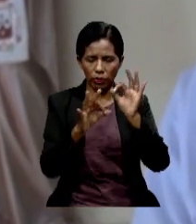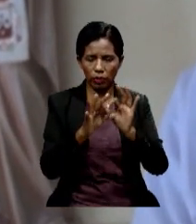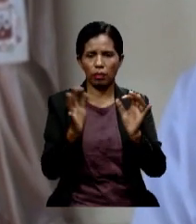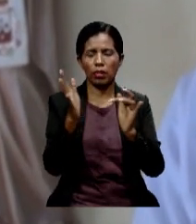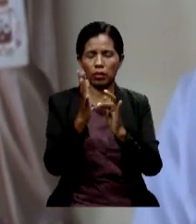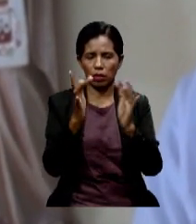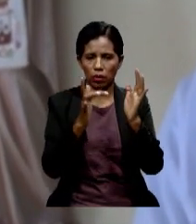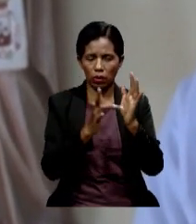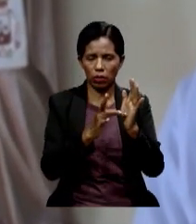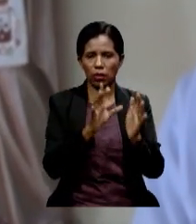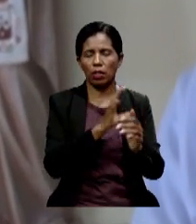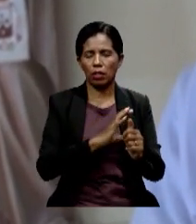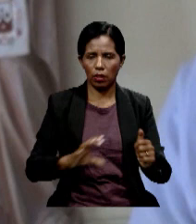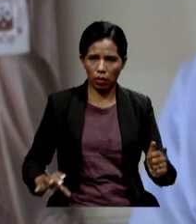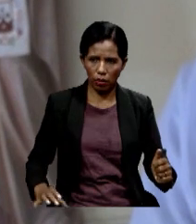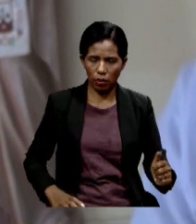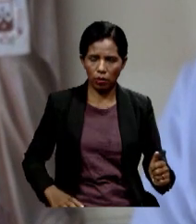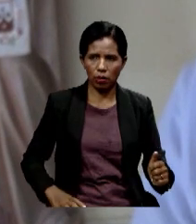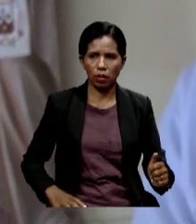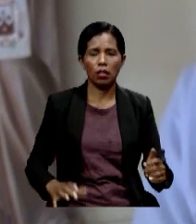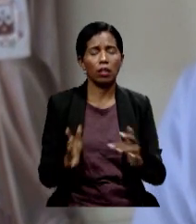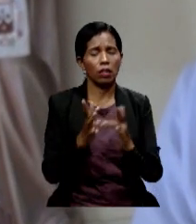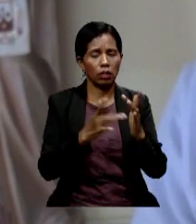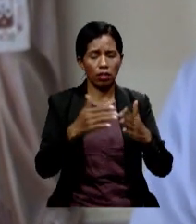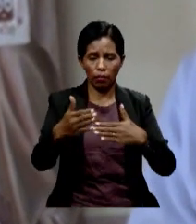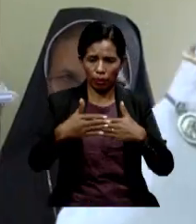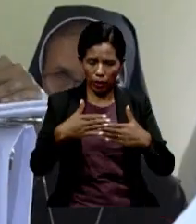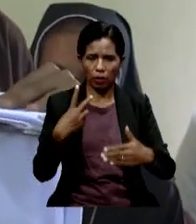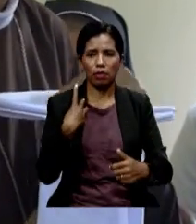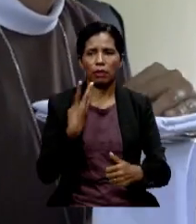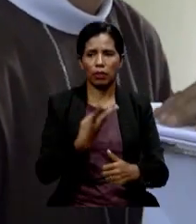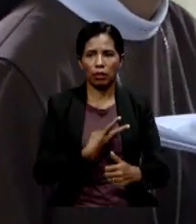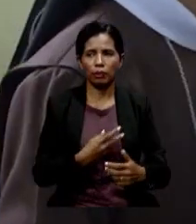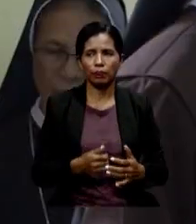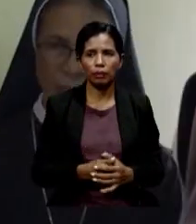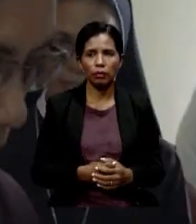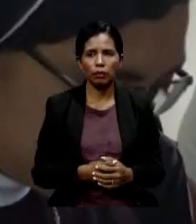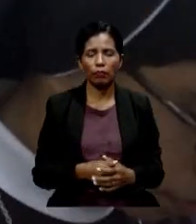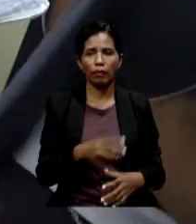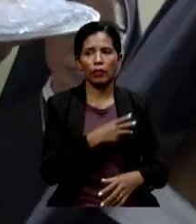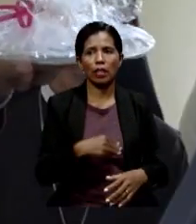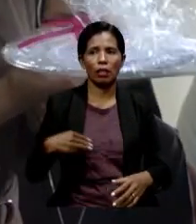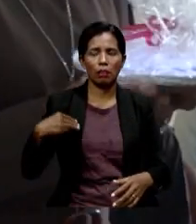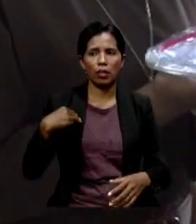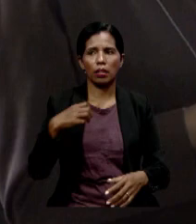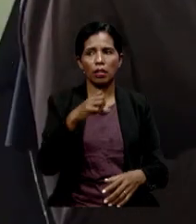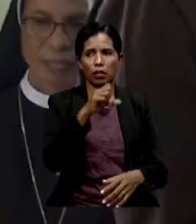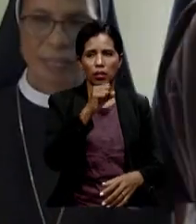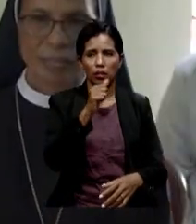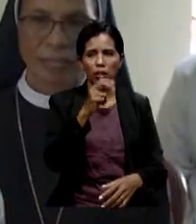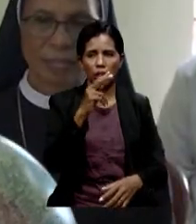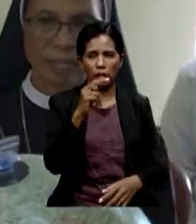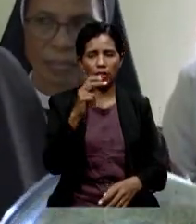consagrado, consagrada. Tu e Cristo nebe besiquiltan. Além de né, Madre Santina Laurentina Pereira